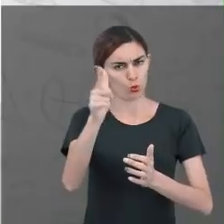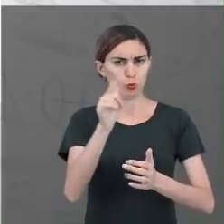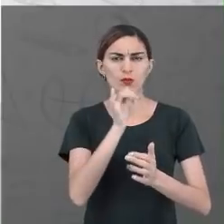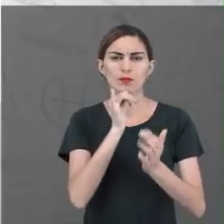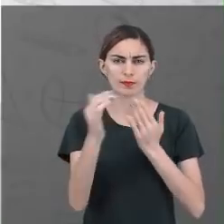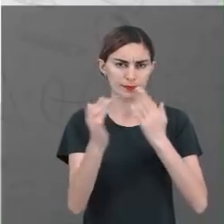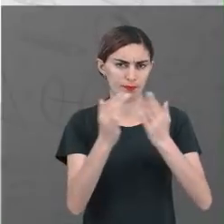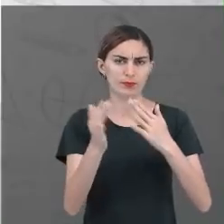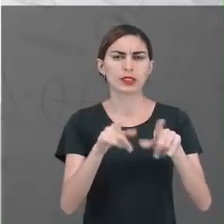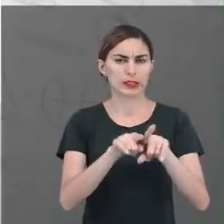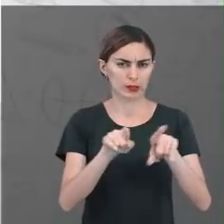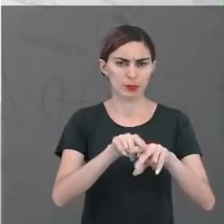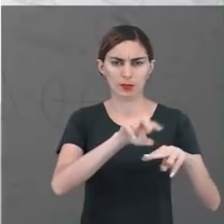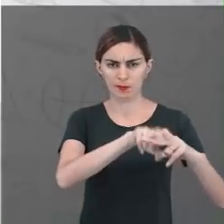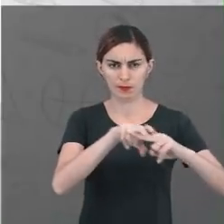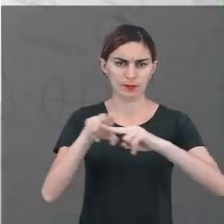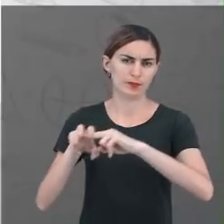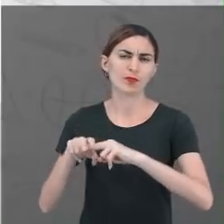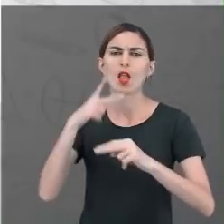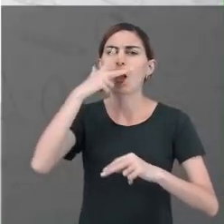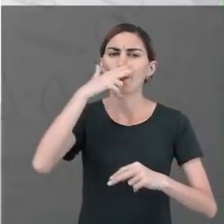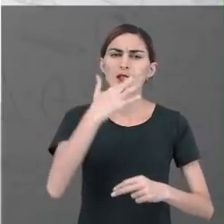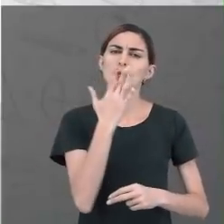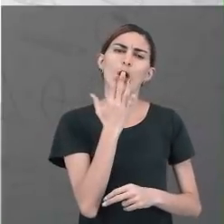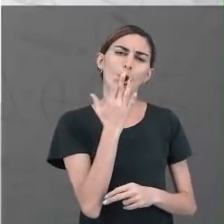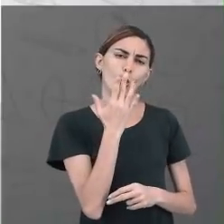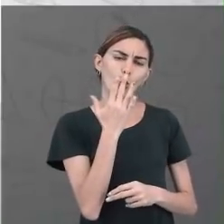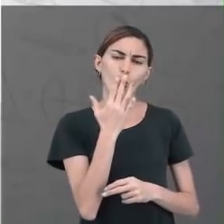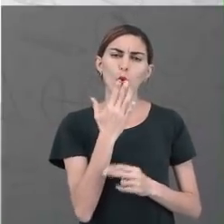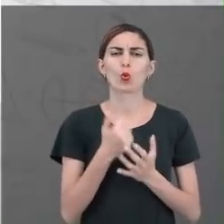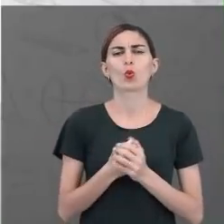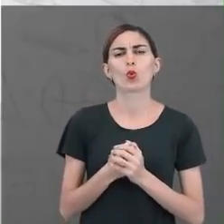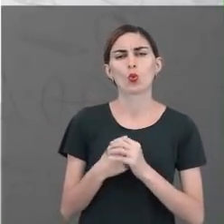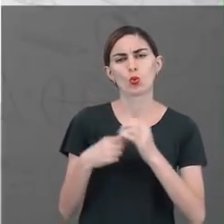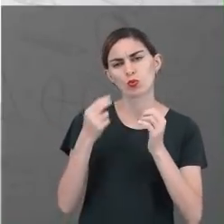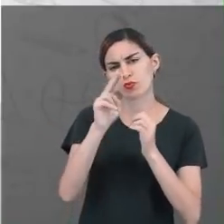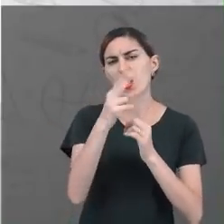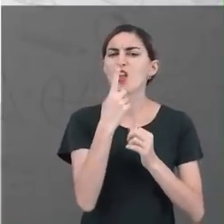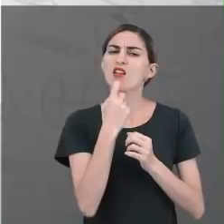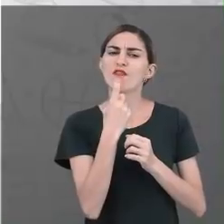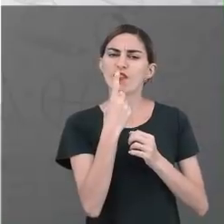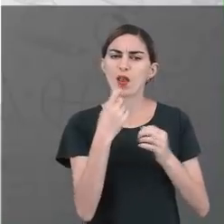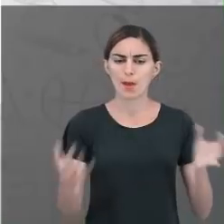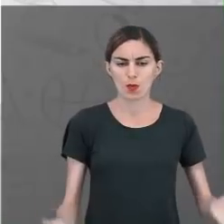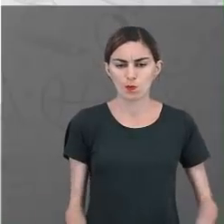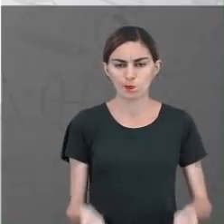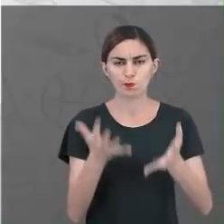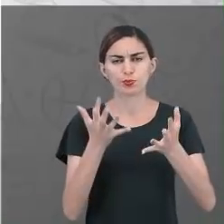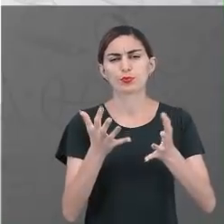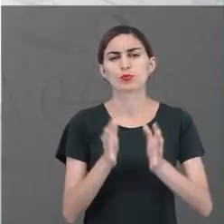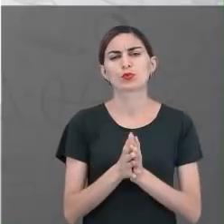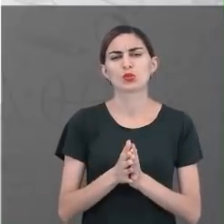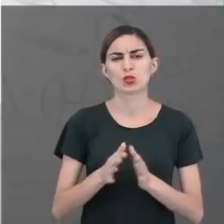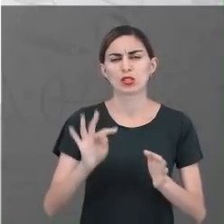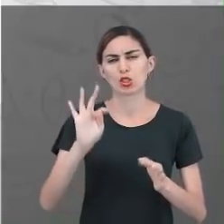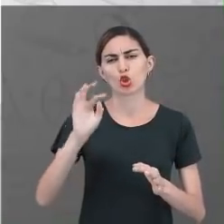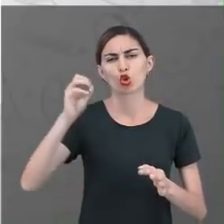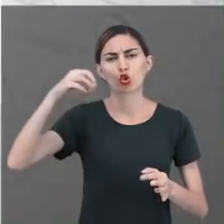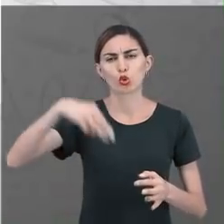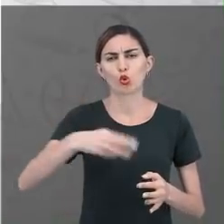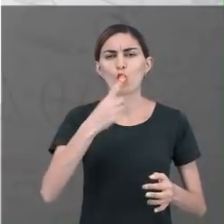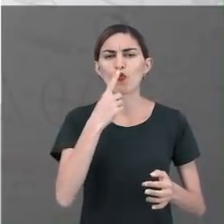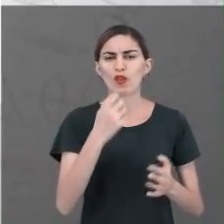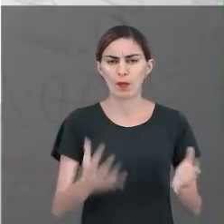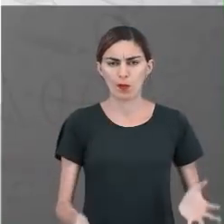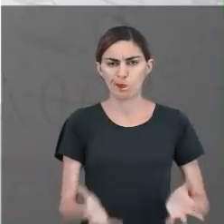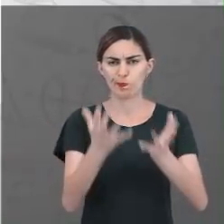Foi trabalhado já mesma cor tendo sendo o vermelho predominante, existe um tom de vermelho mais intenso